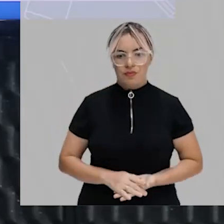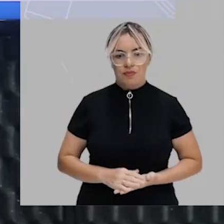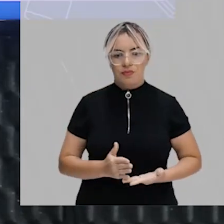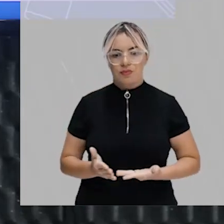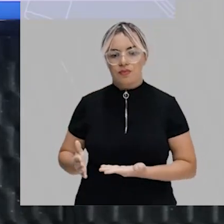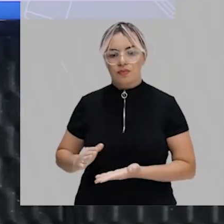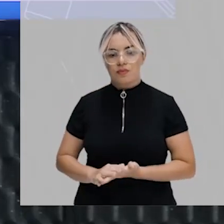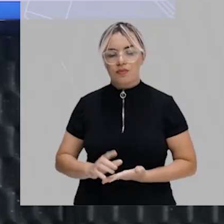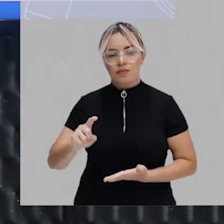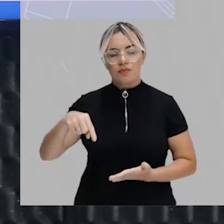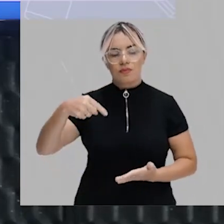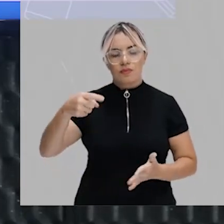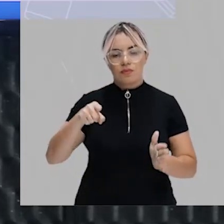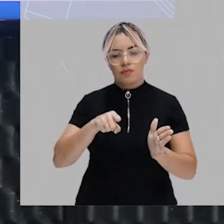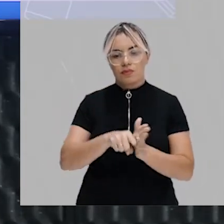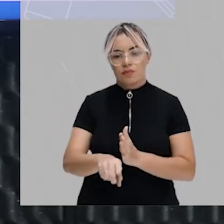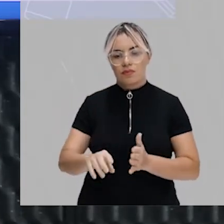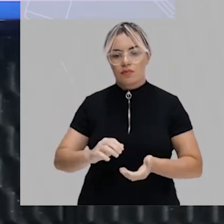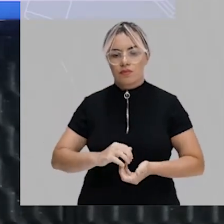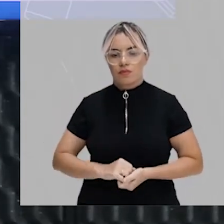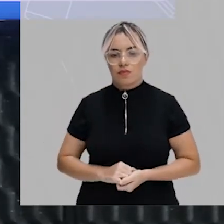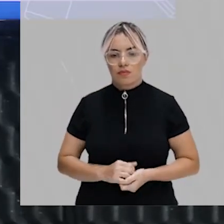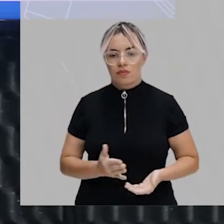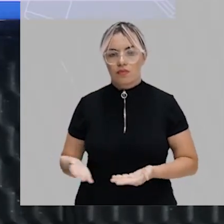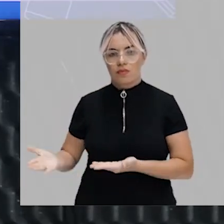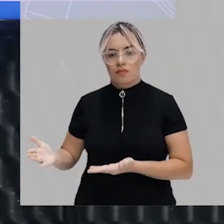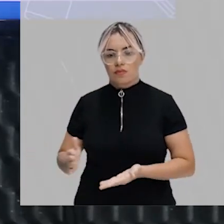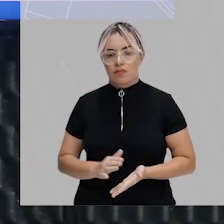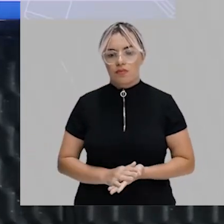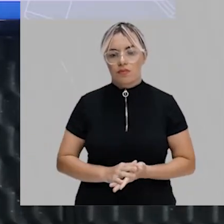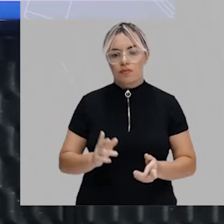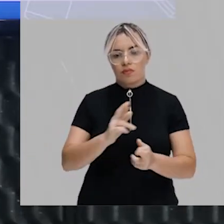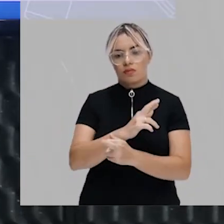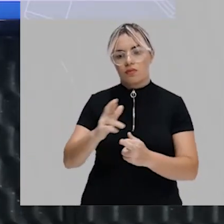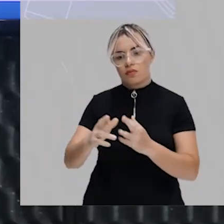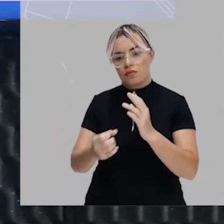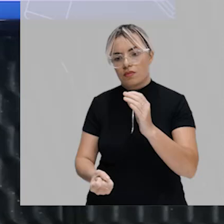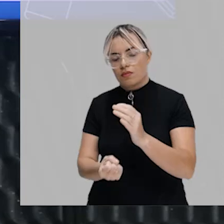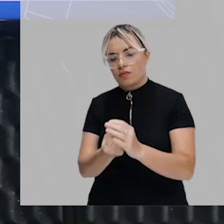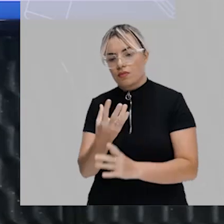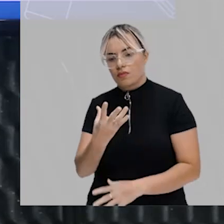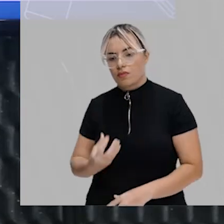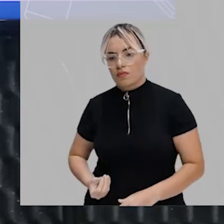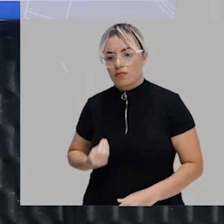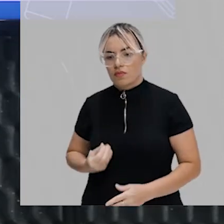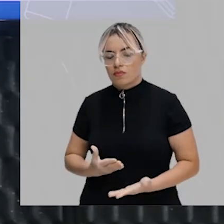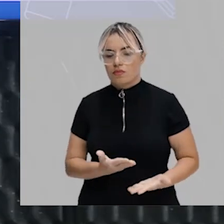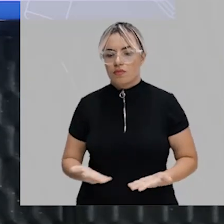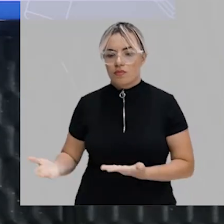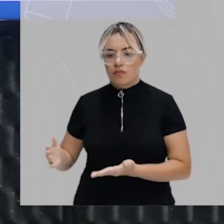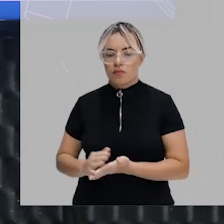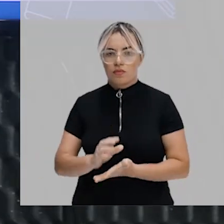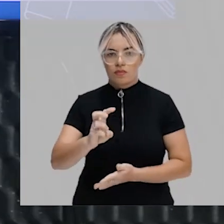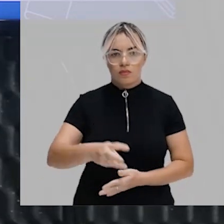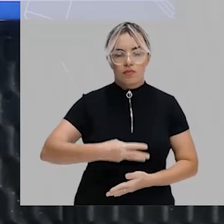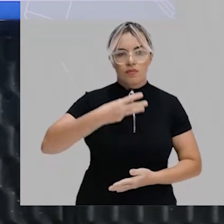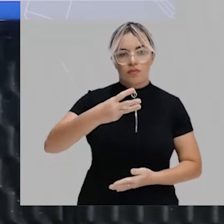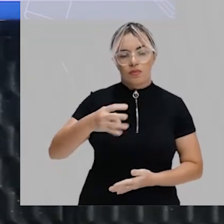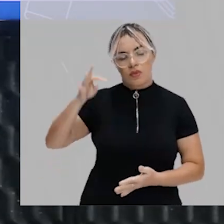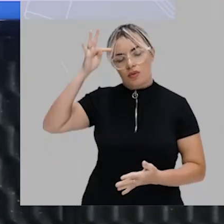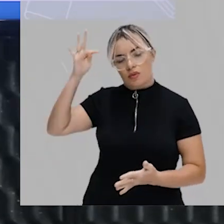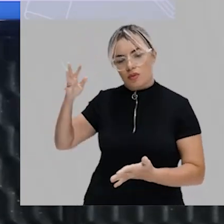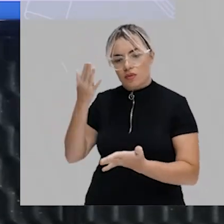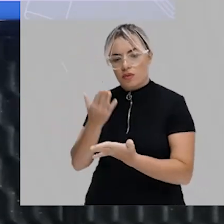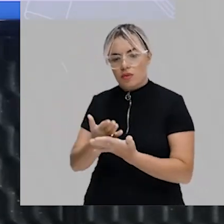a próxima questão, ela fala o seguinte: com relação à origem da vida, são feitas três